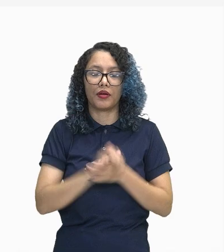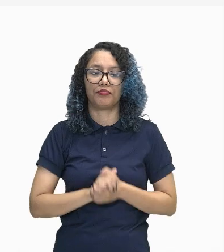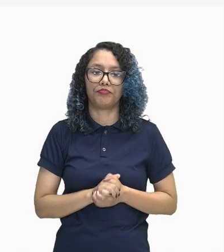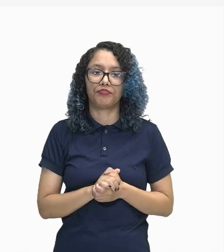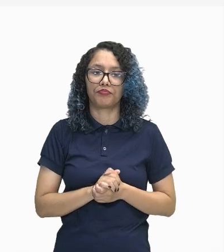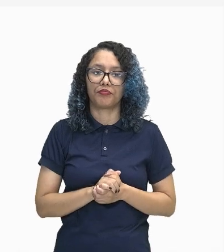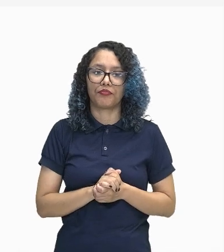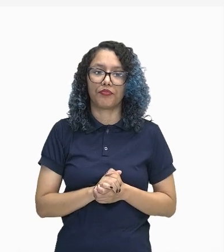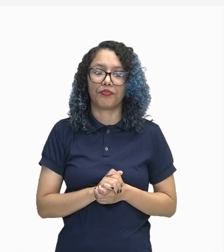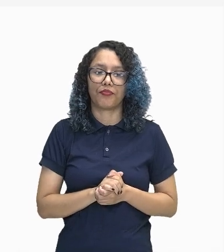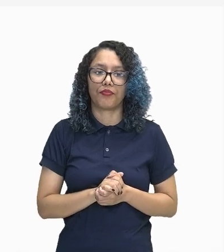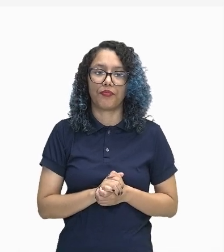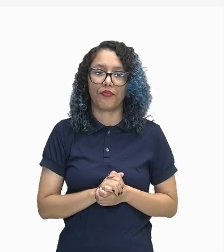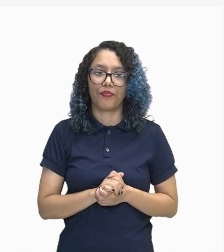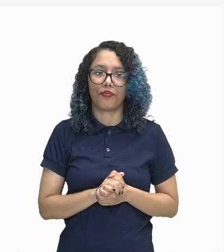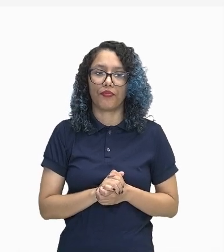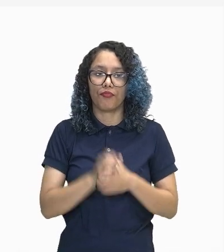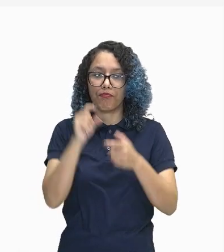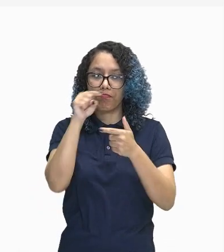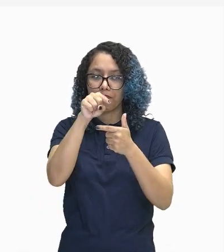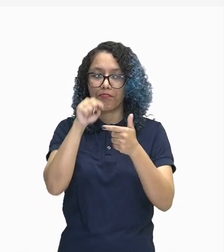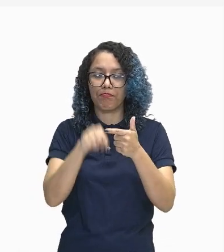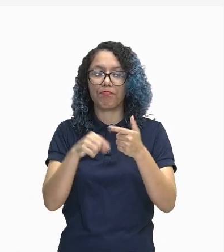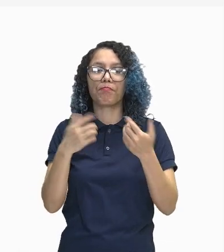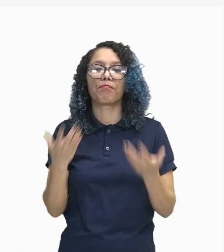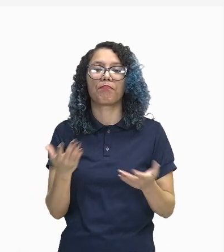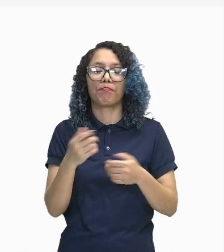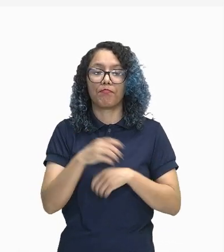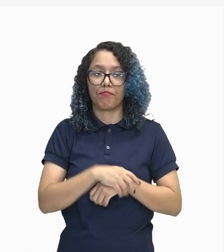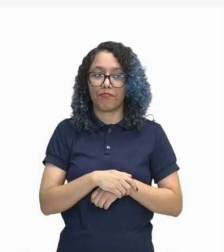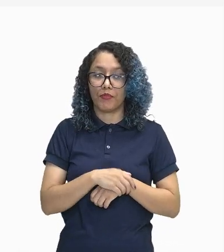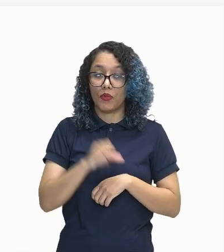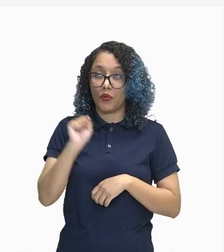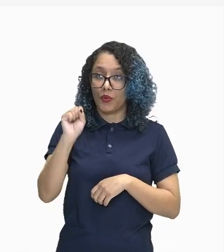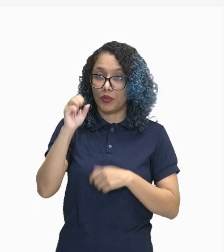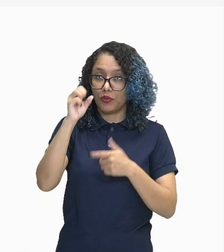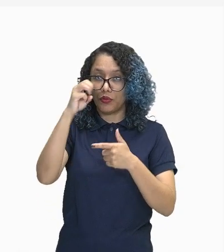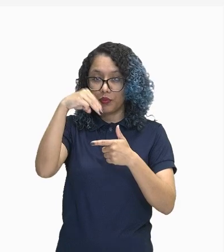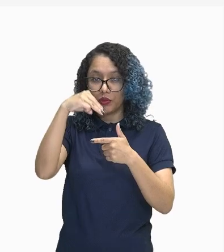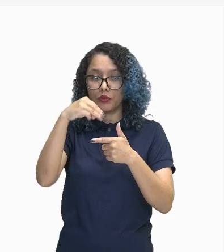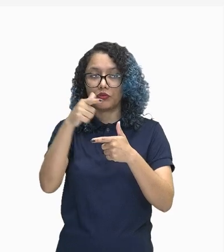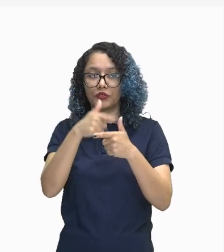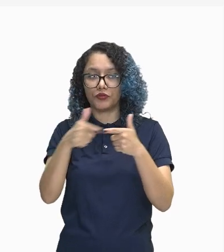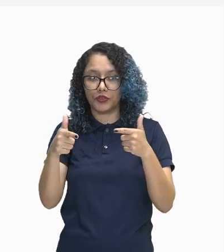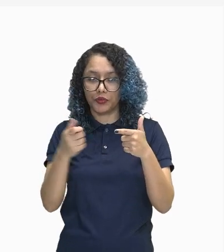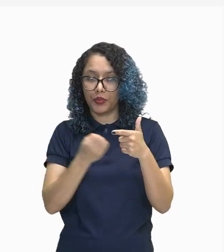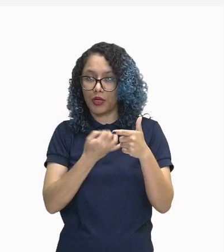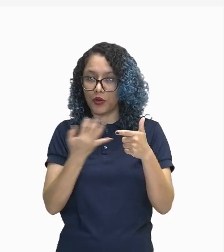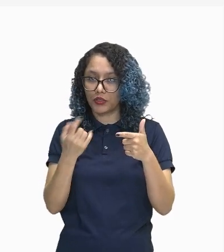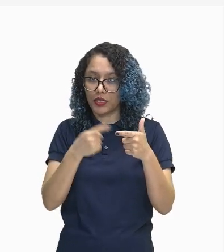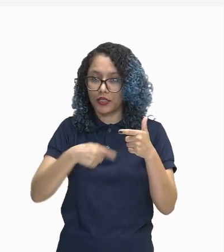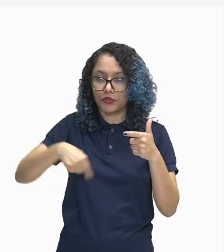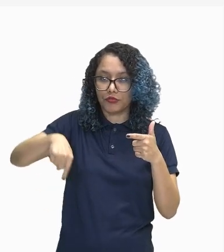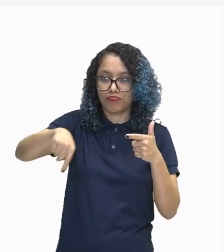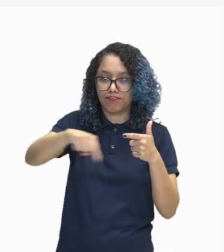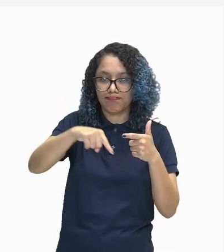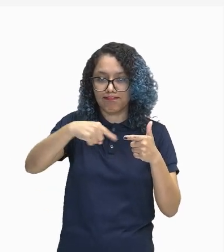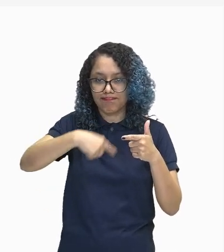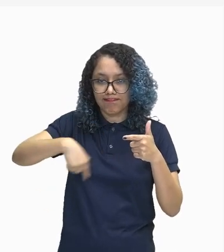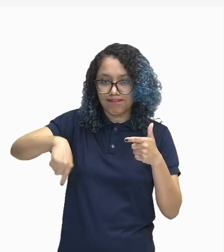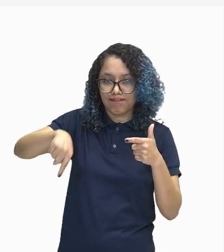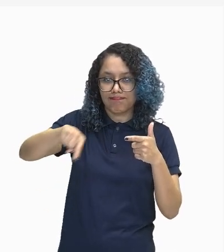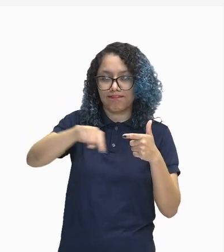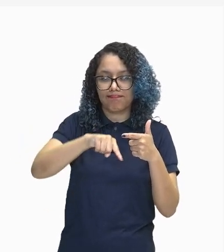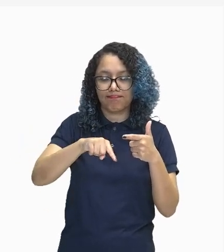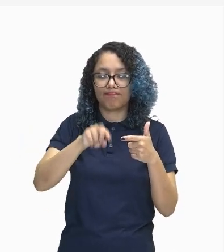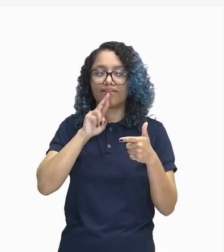só, a razão que nós temos é o tempo, no caso 8 minutos, dividido pela quantidade de volta. Fazendo essa divisão, nós temos